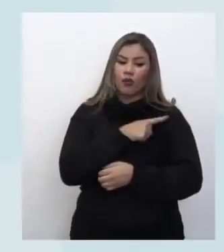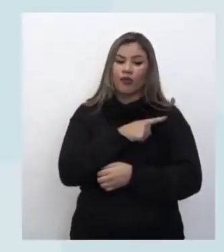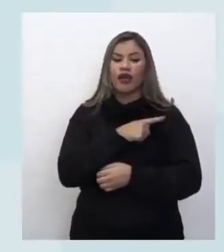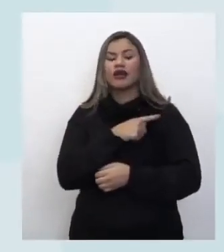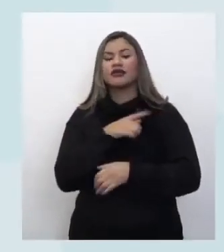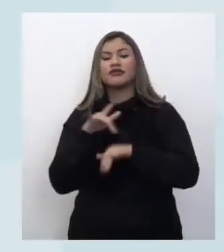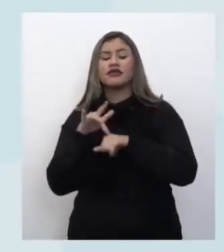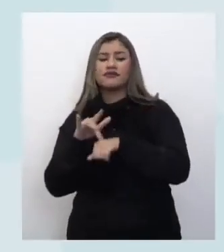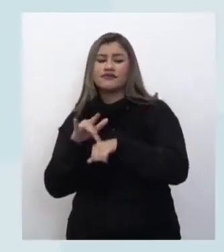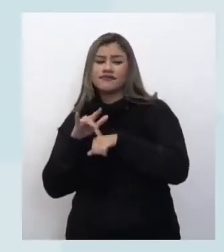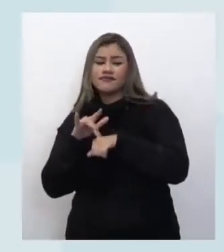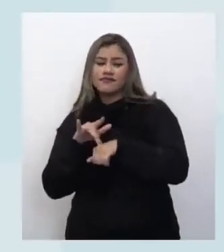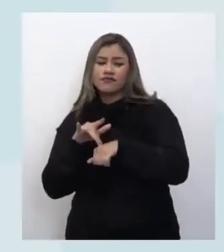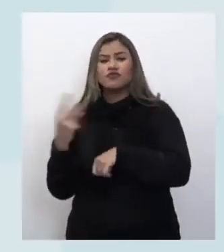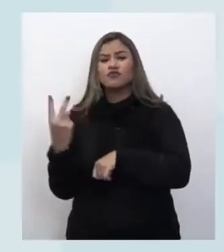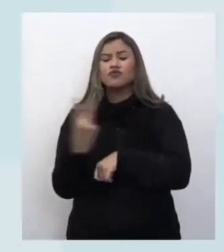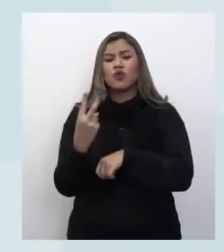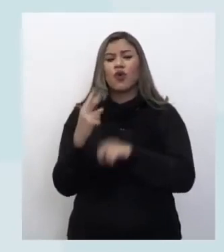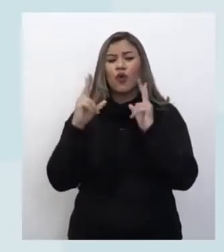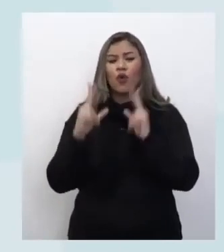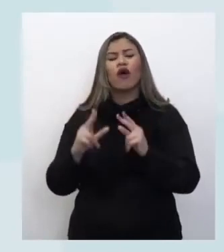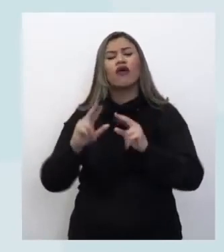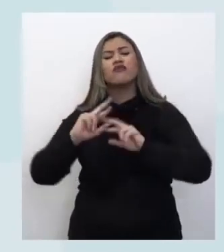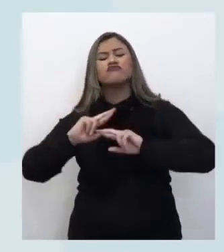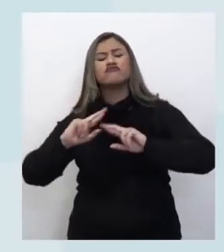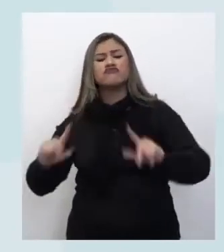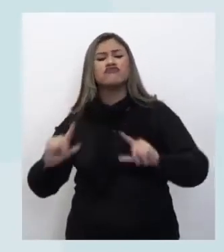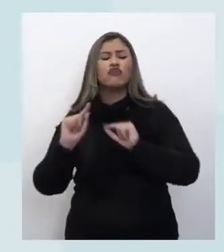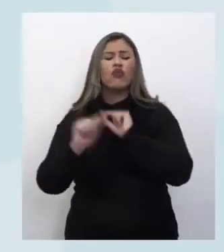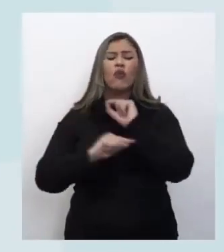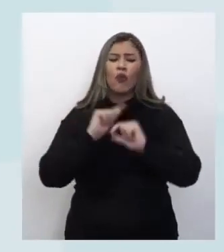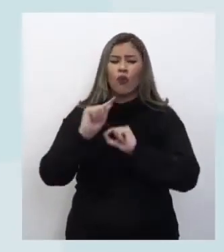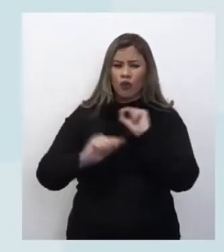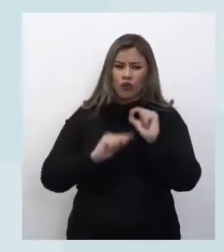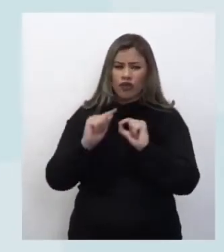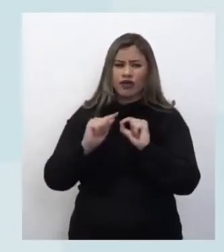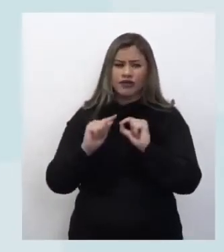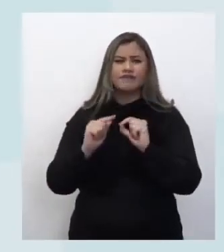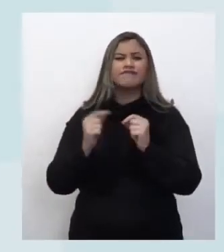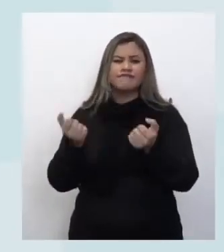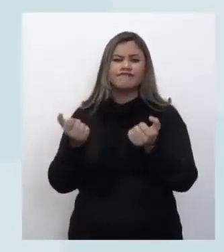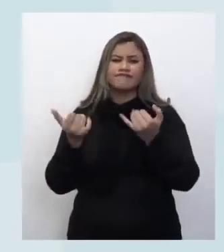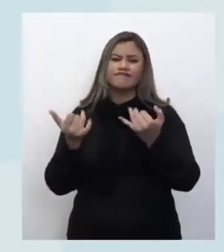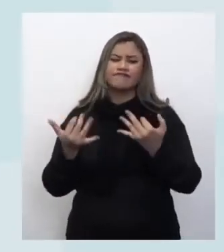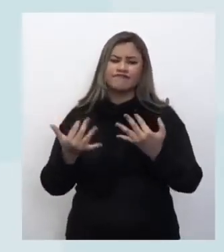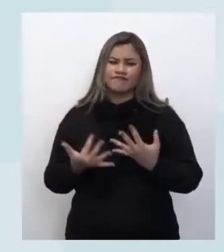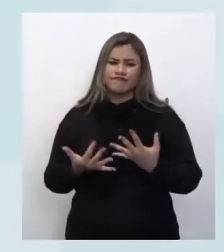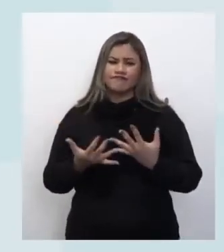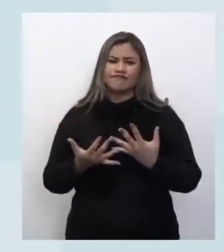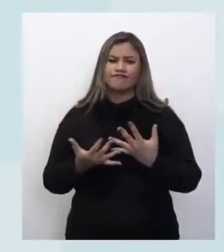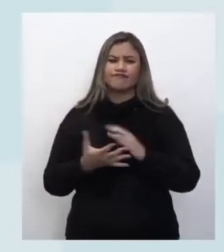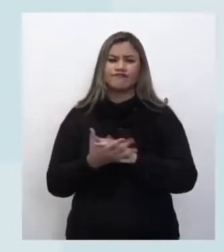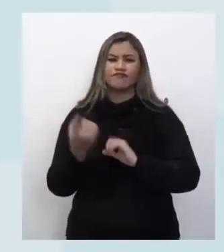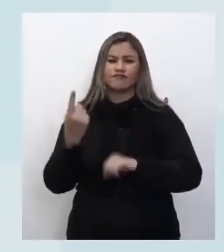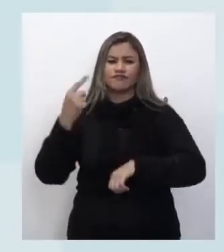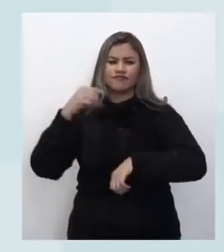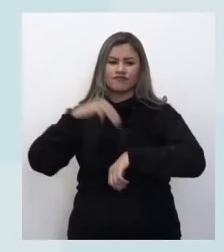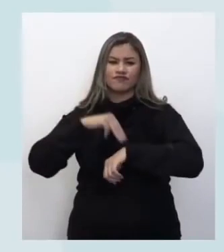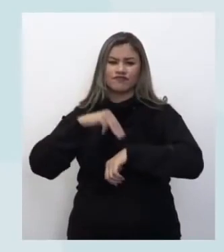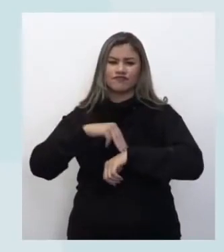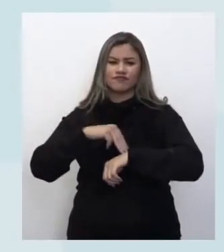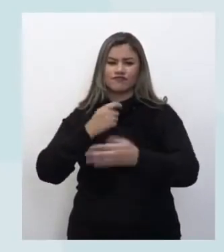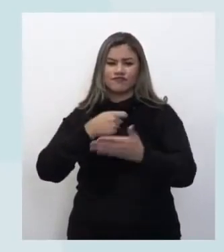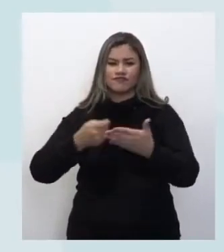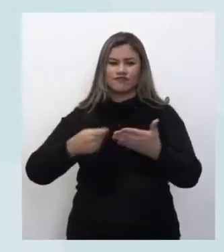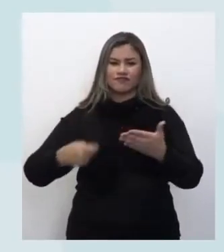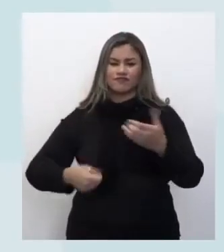entre a comédia e a farsa? Eles são bem parecidos, mas quais são as diferenças e as semelhanças? Vou dar 1 minuto para vocês escreverem